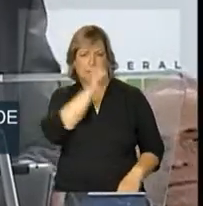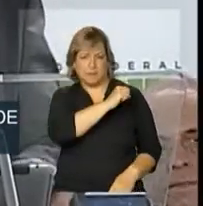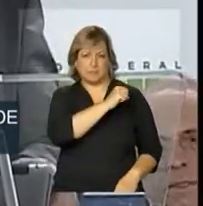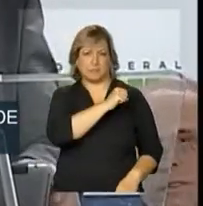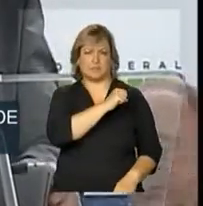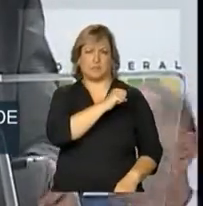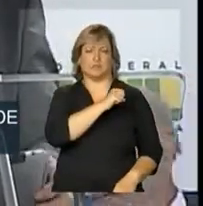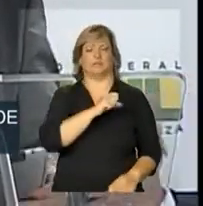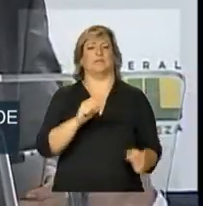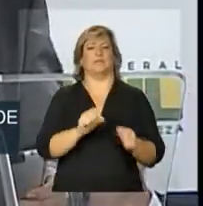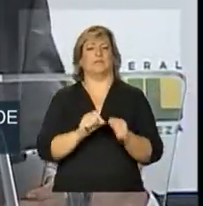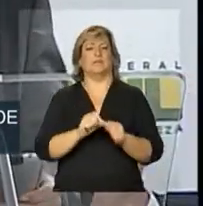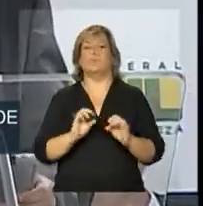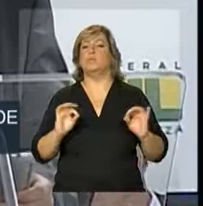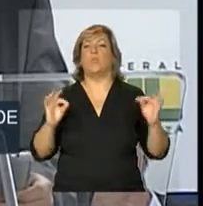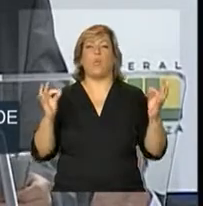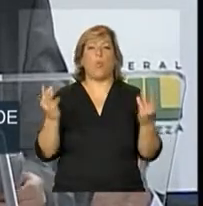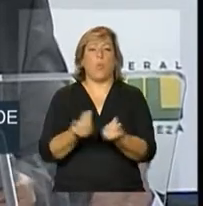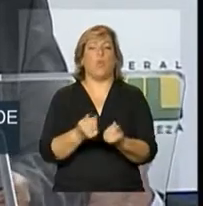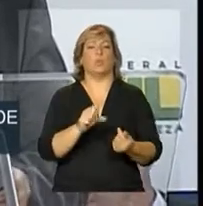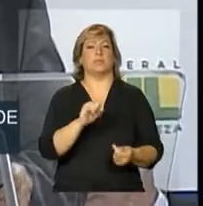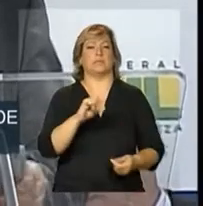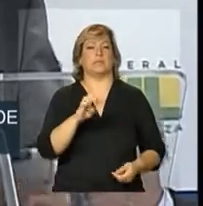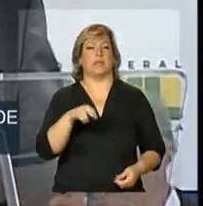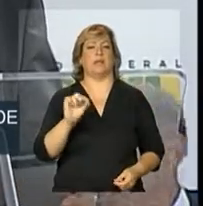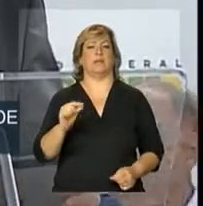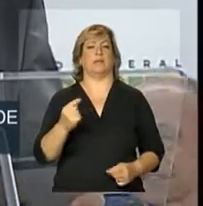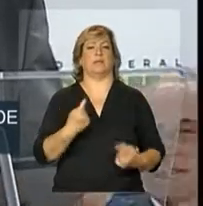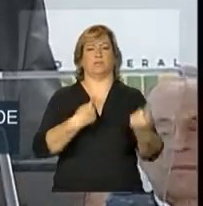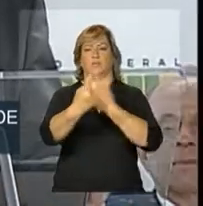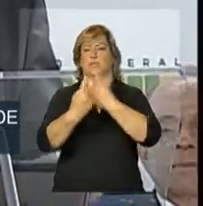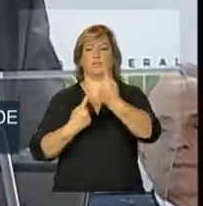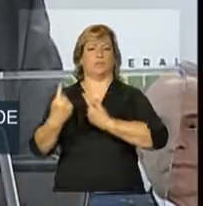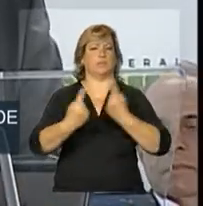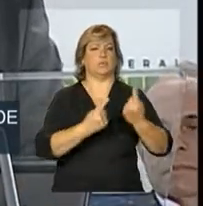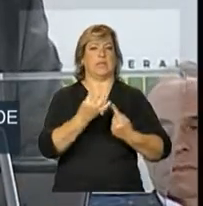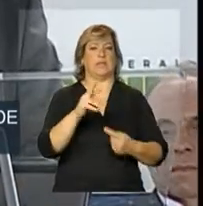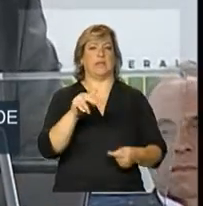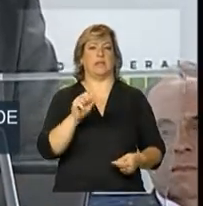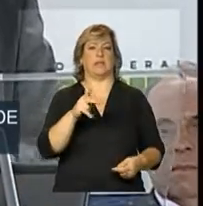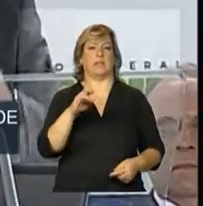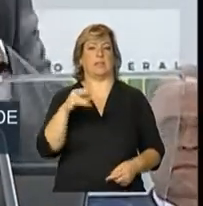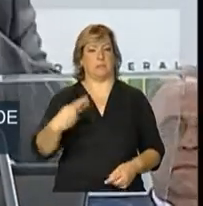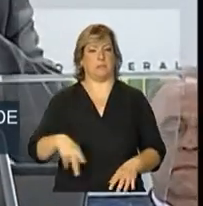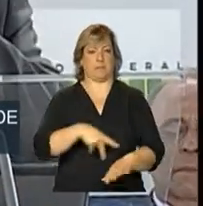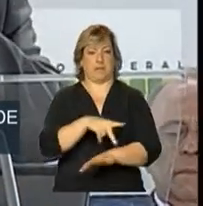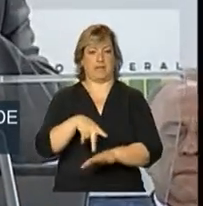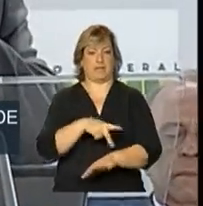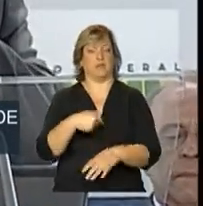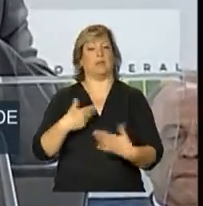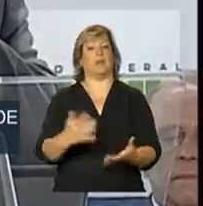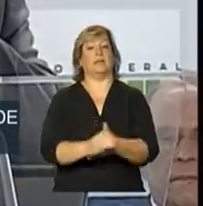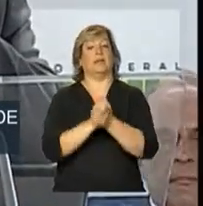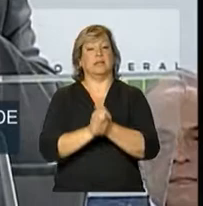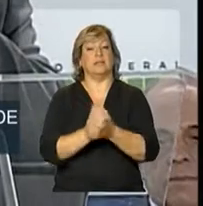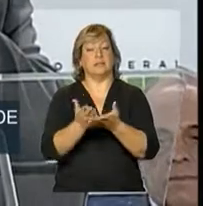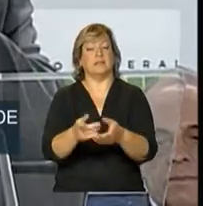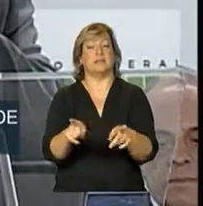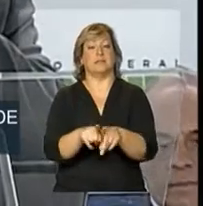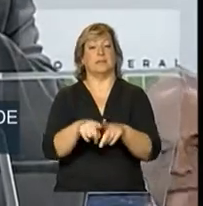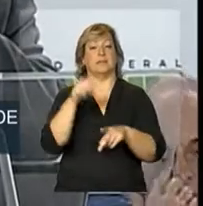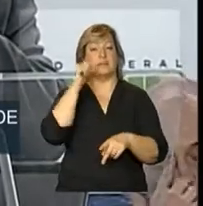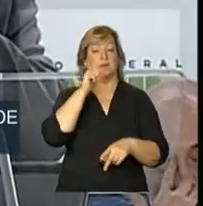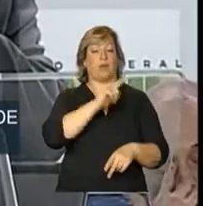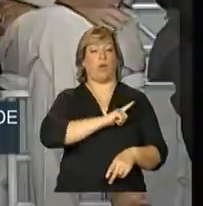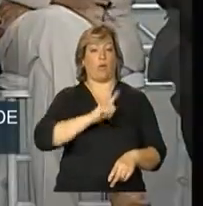recompor todo o sistema de transportes do nosso país. Queria também saudar a nossa